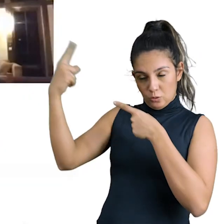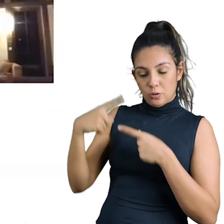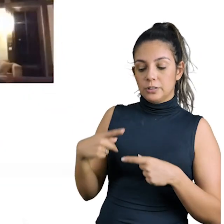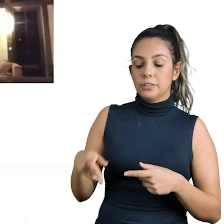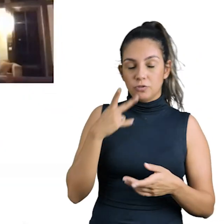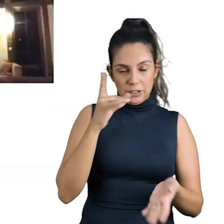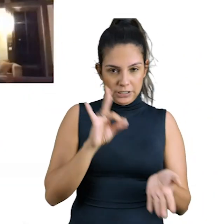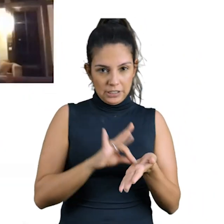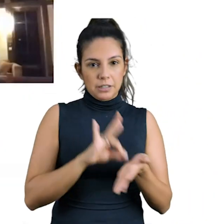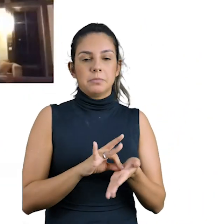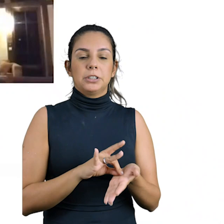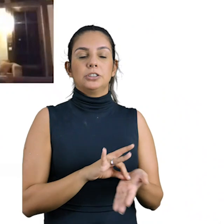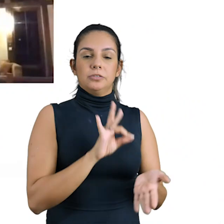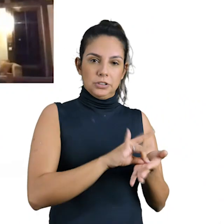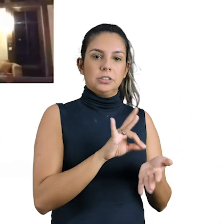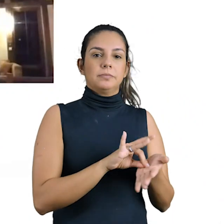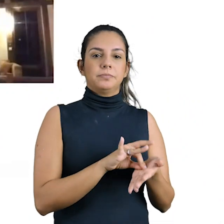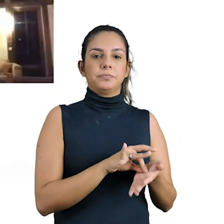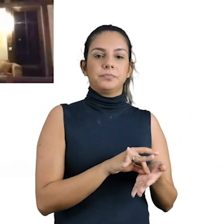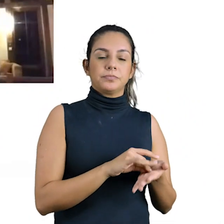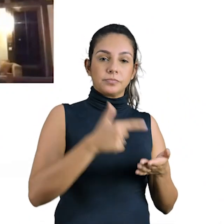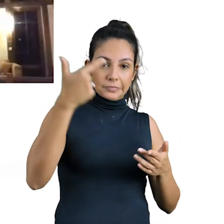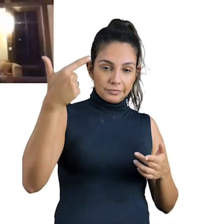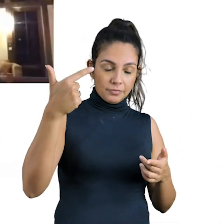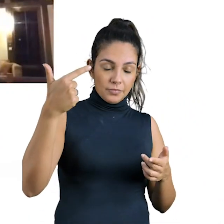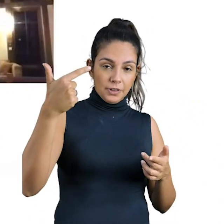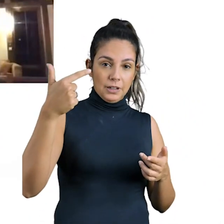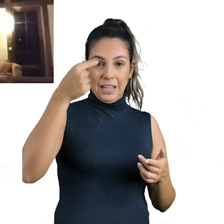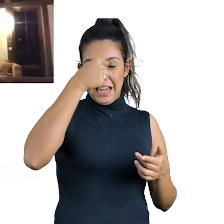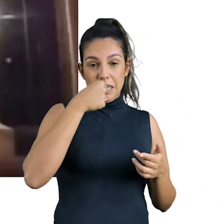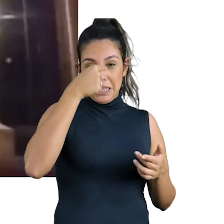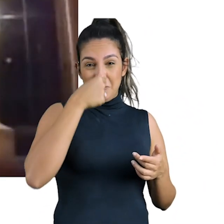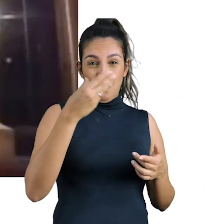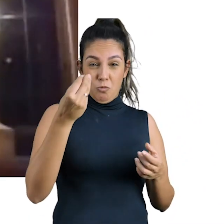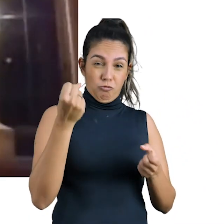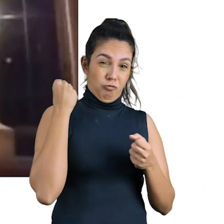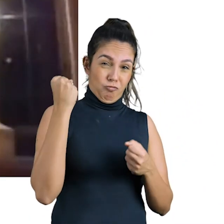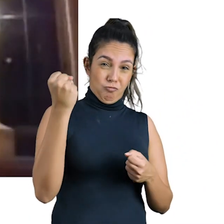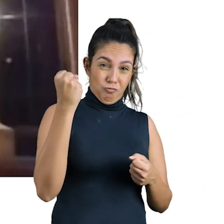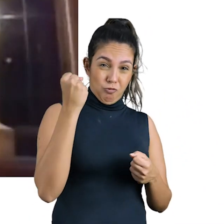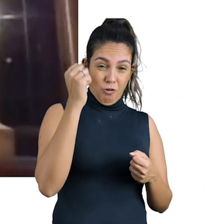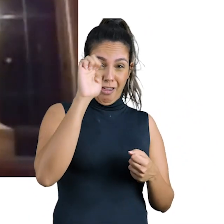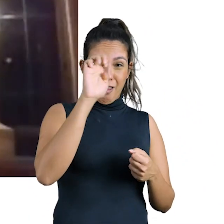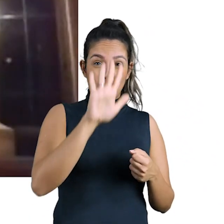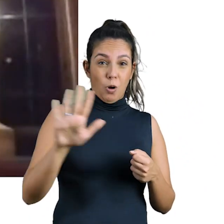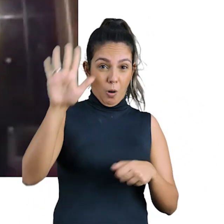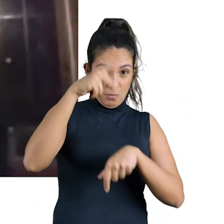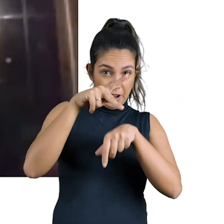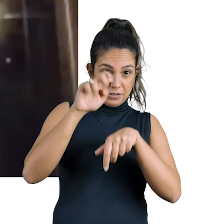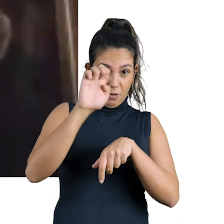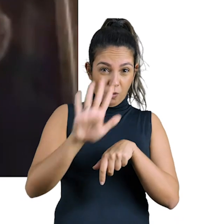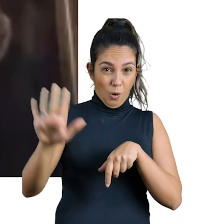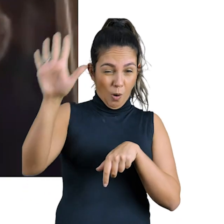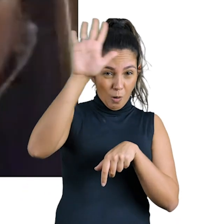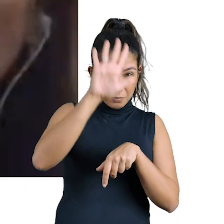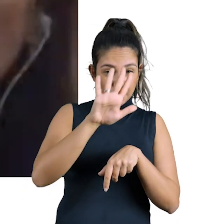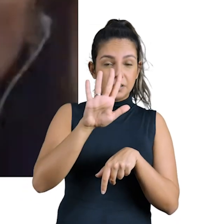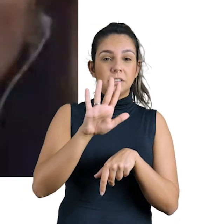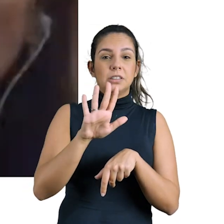também? Exatamente, a gripe era muito forte na Europa, pegou uma